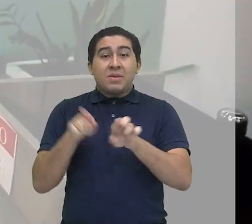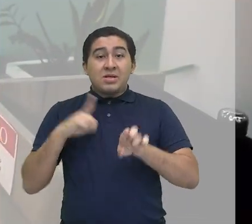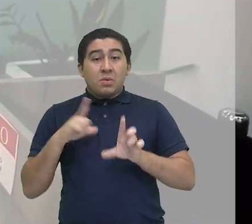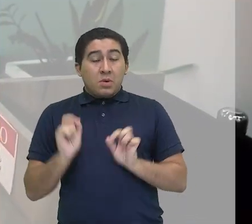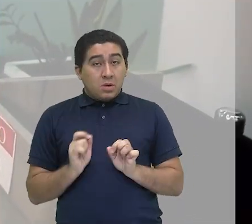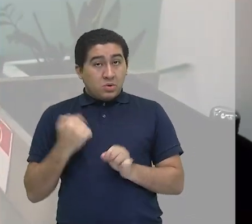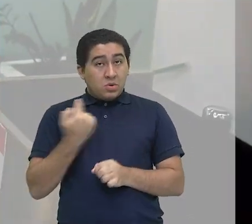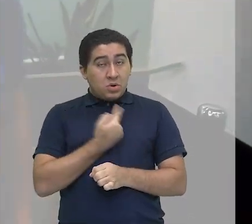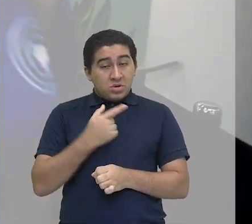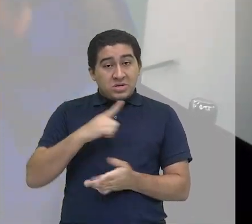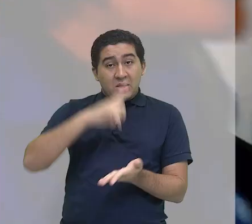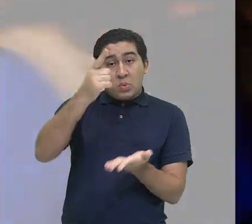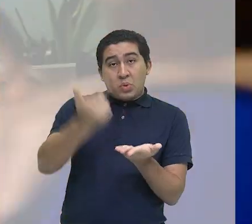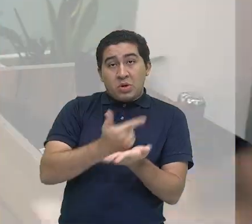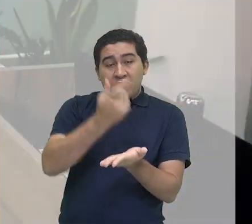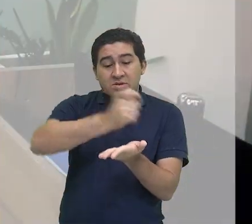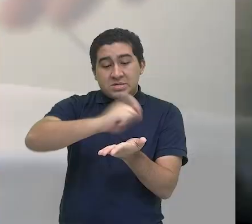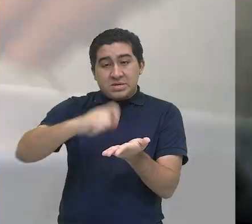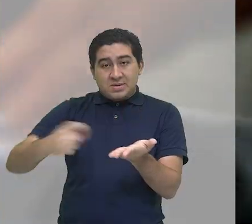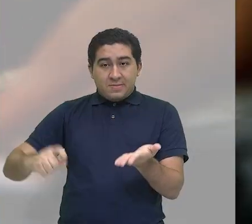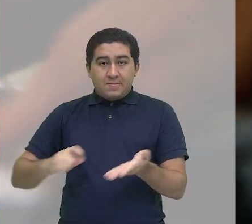no nosso livro.